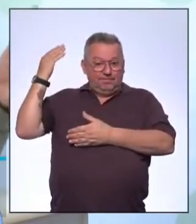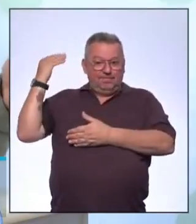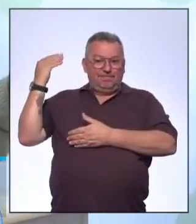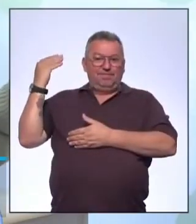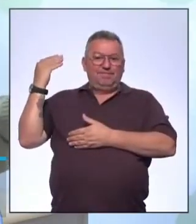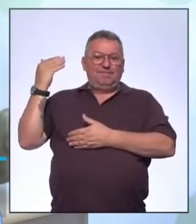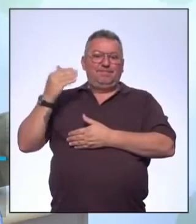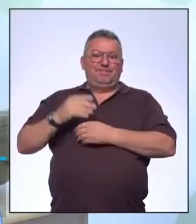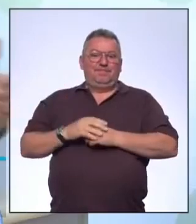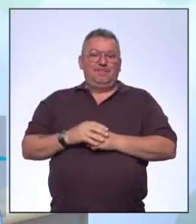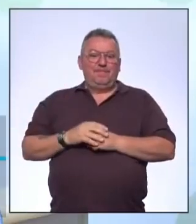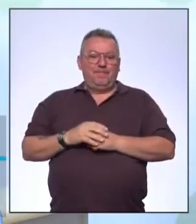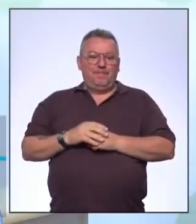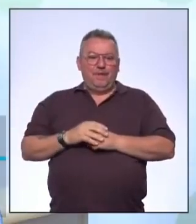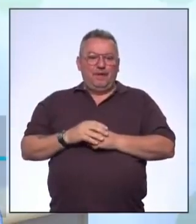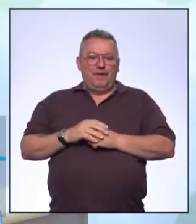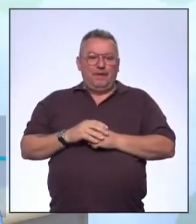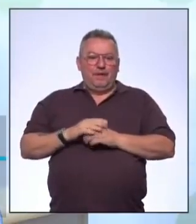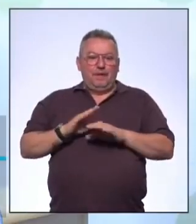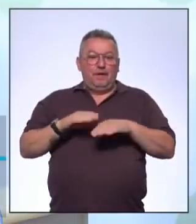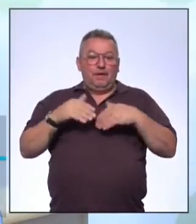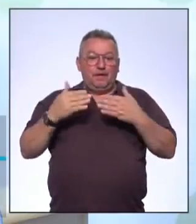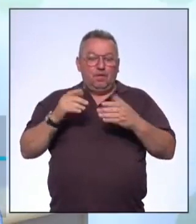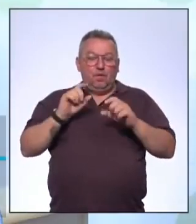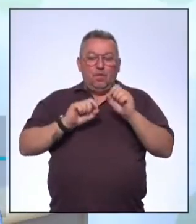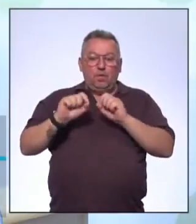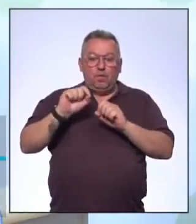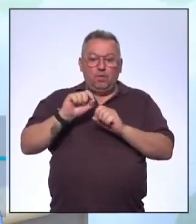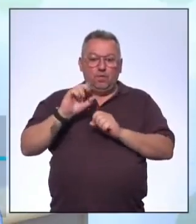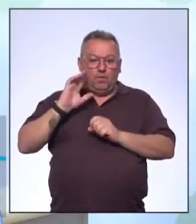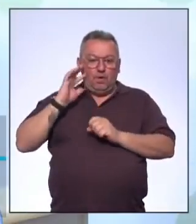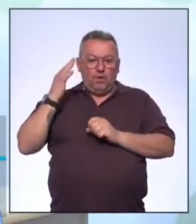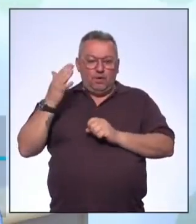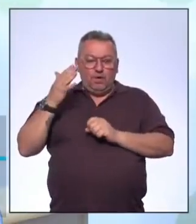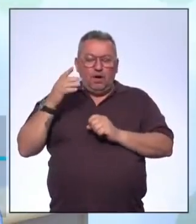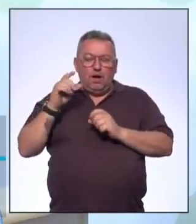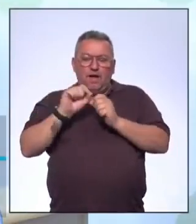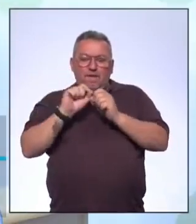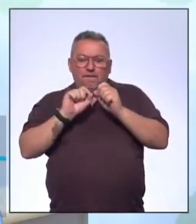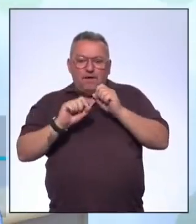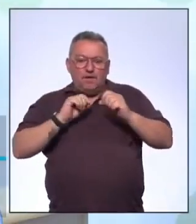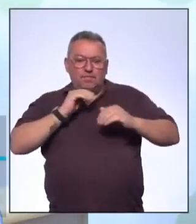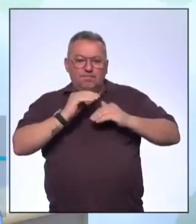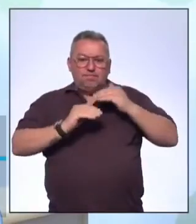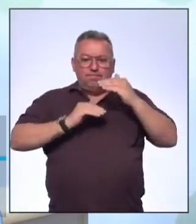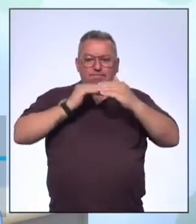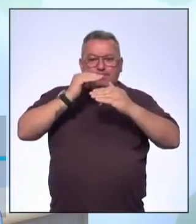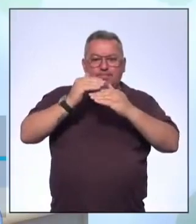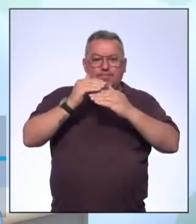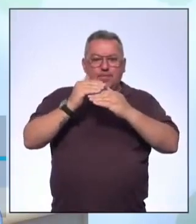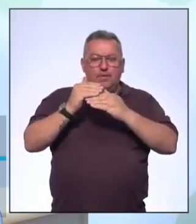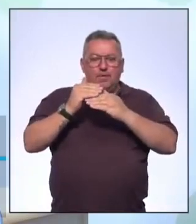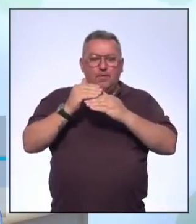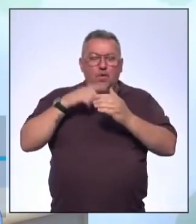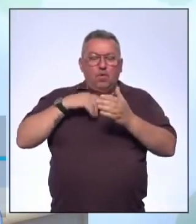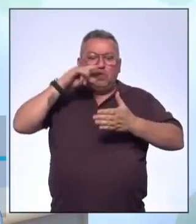aulas anteriores. E isso é criado, é desenvolvido aí uns documentos,